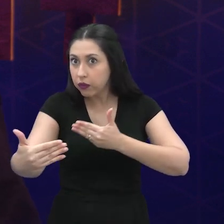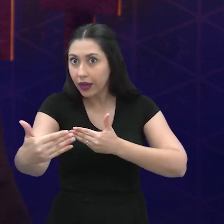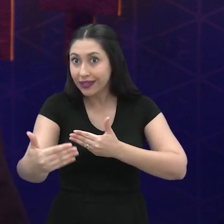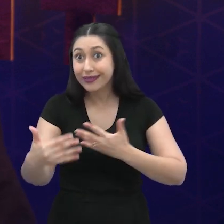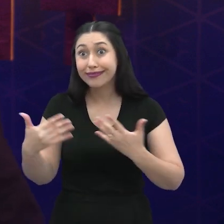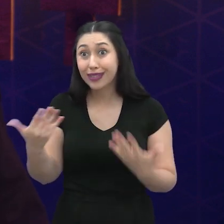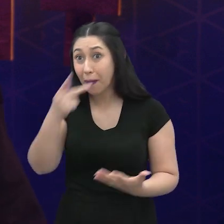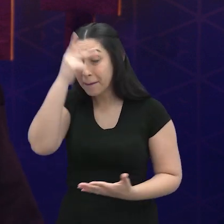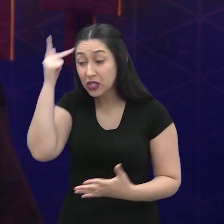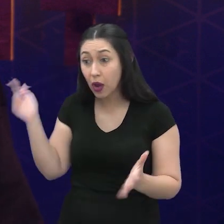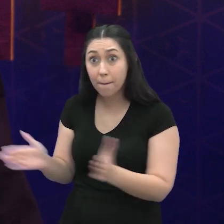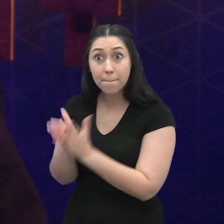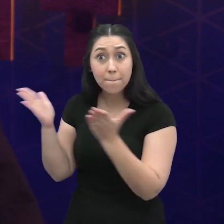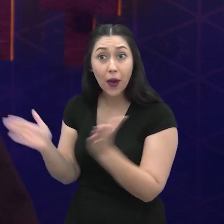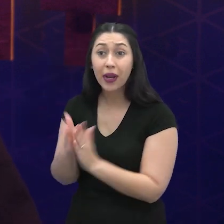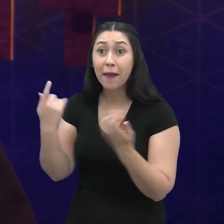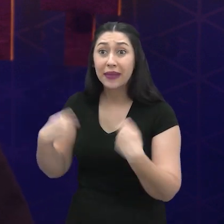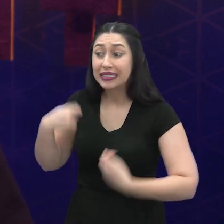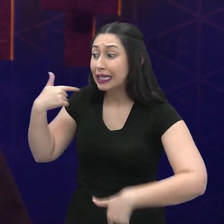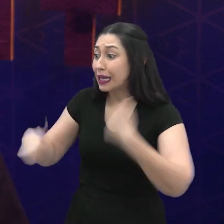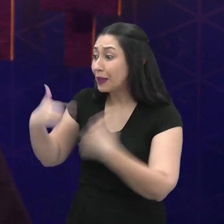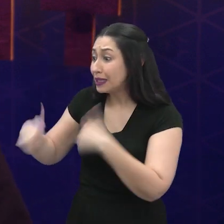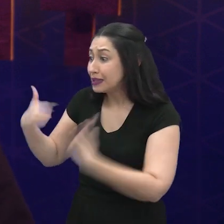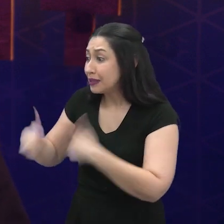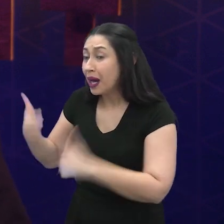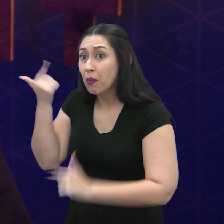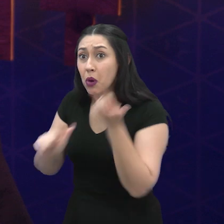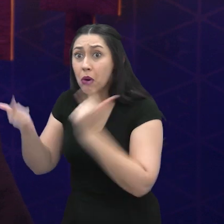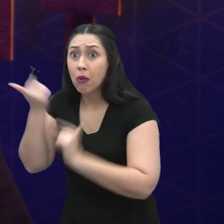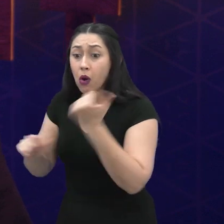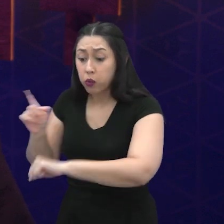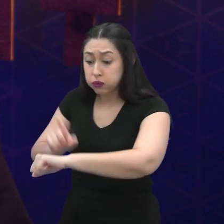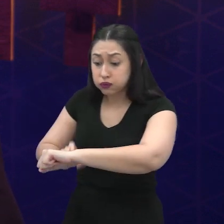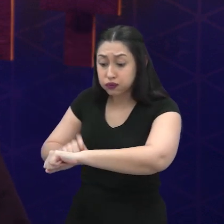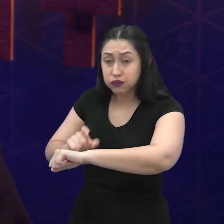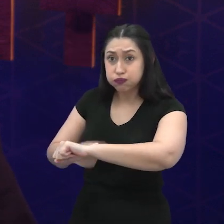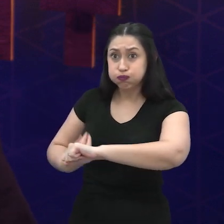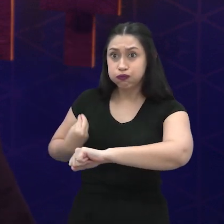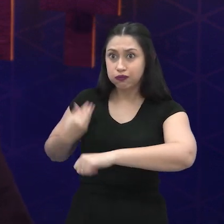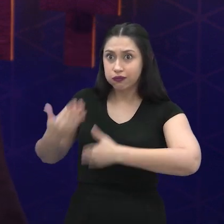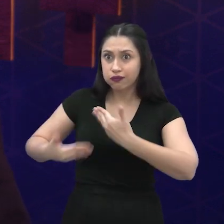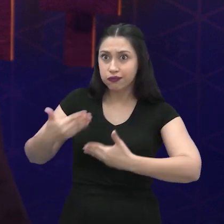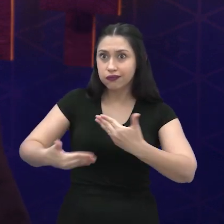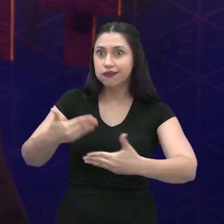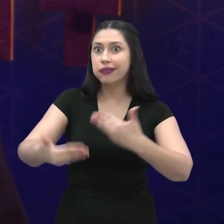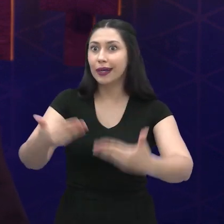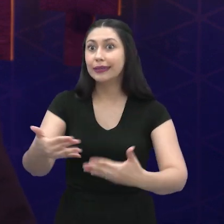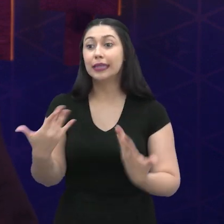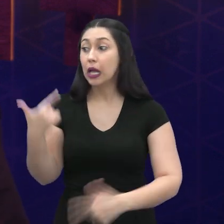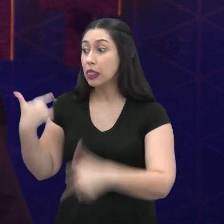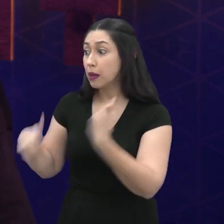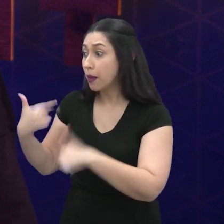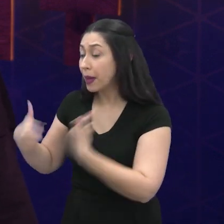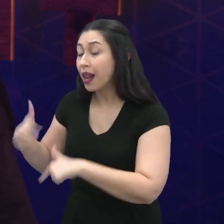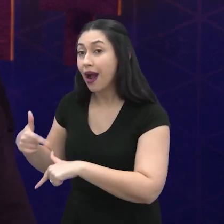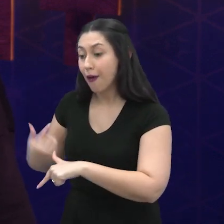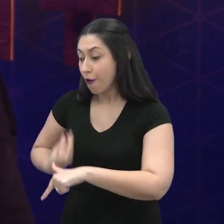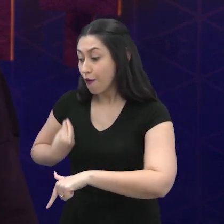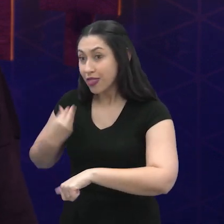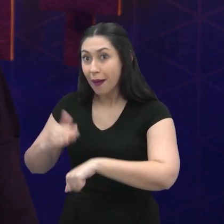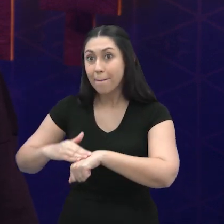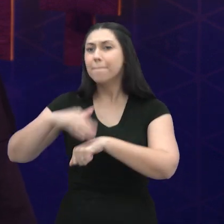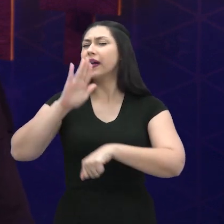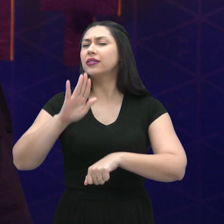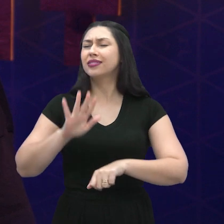trabalhar de maneira assim louca para conseguir ter um pouquinho mais de tempo de vida também, né? Então, quanto mais você trabalha, mais